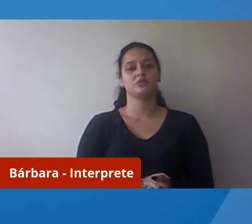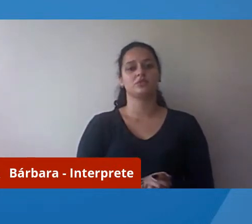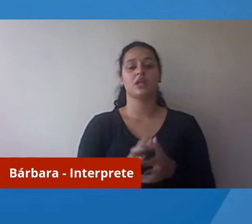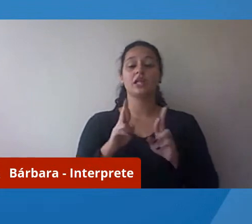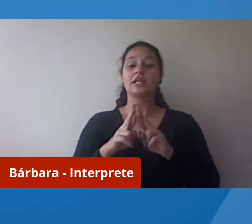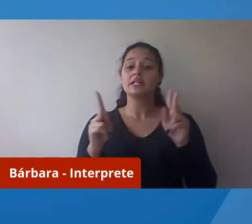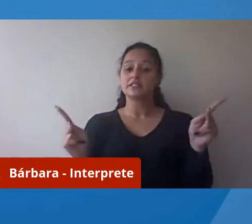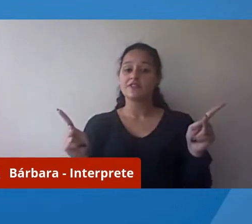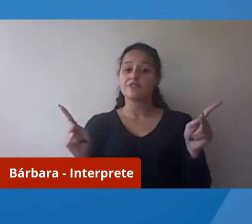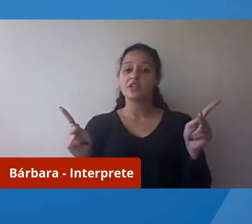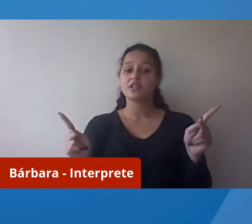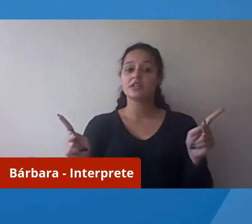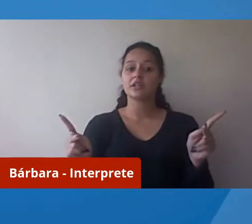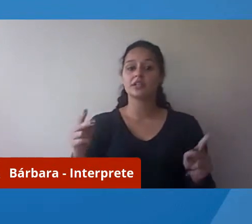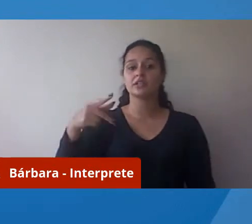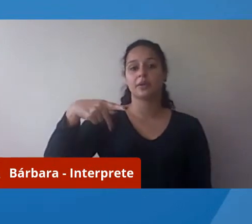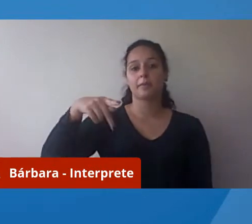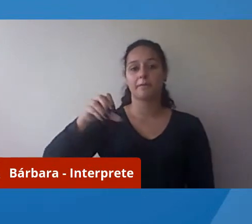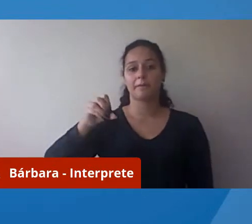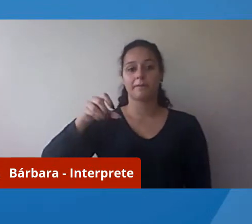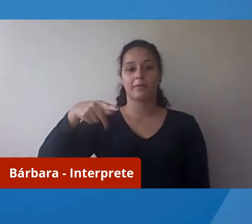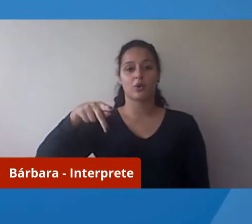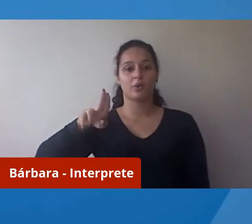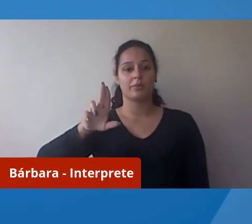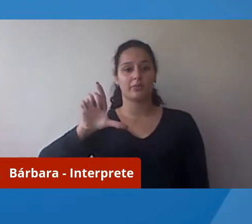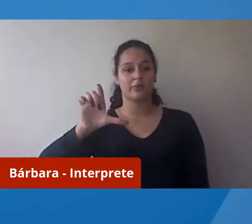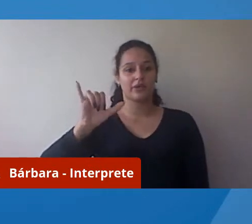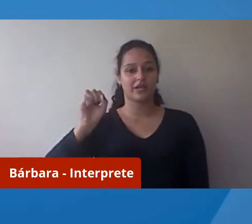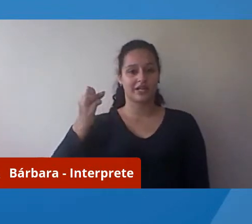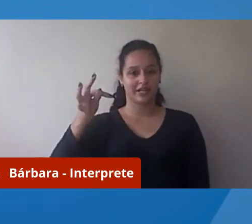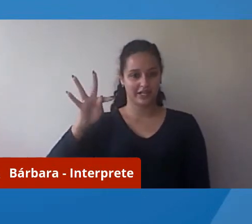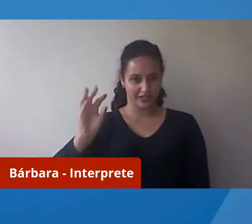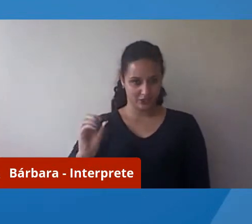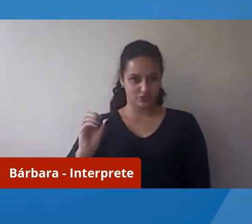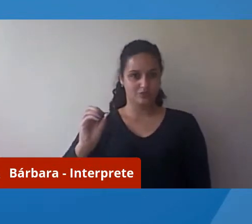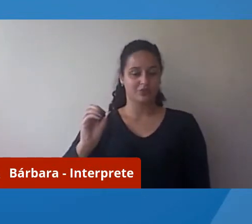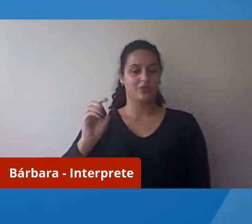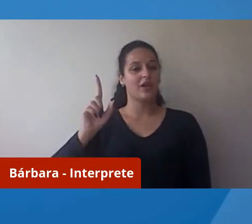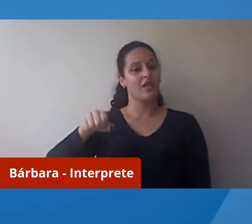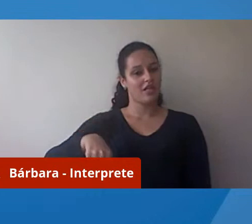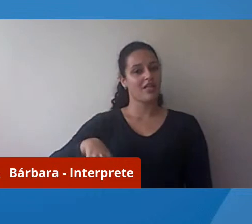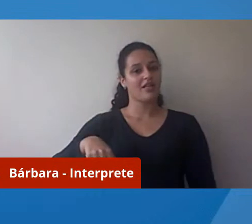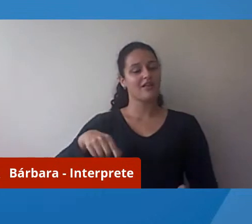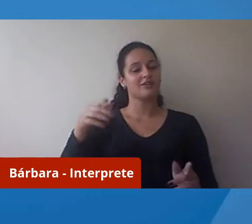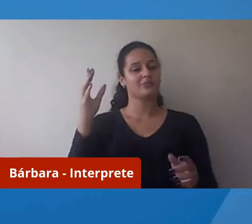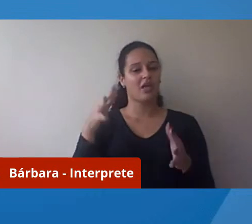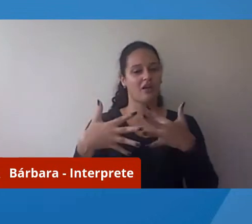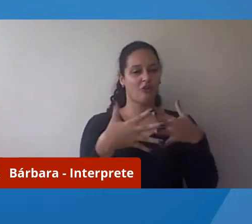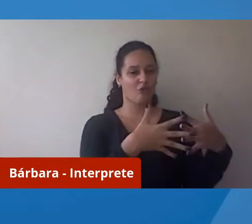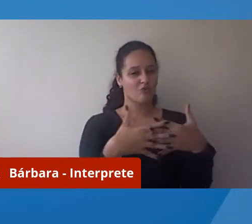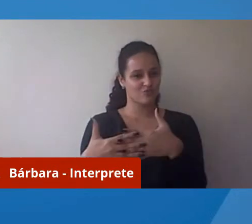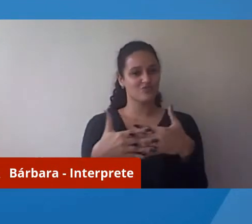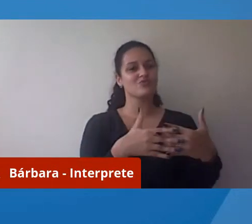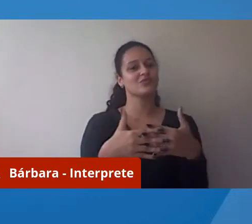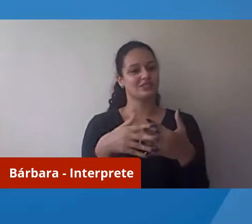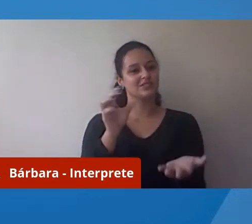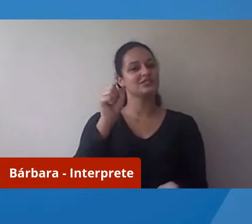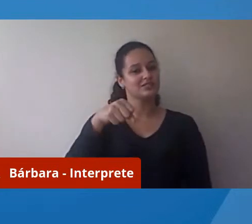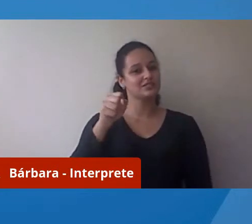vezes, deliberada, para confundir, né? E para dar uma aparência respeitável a esses